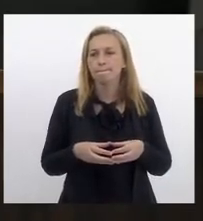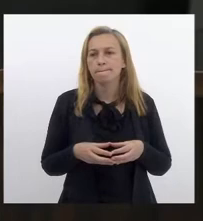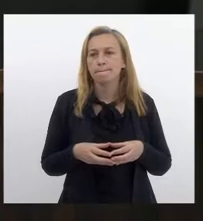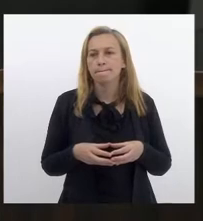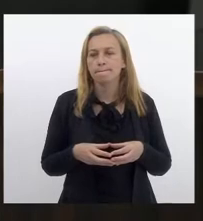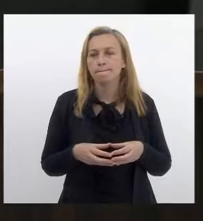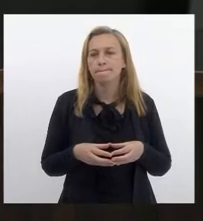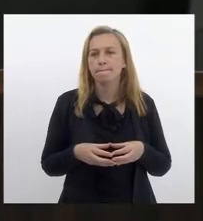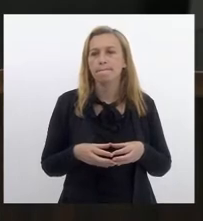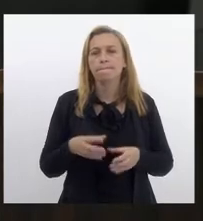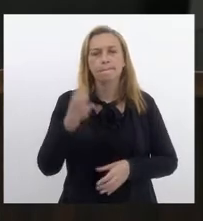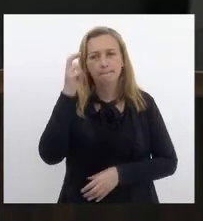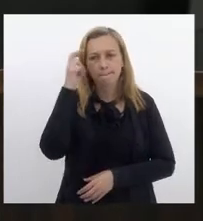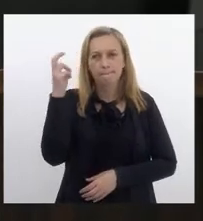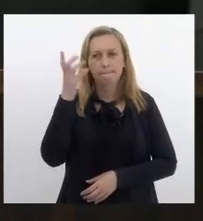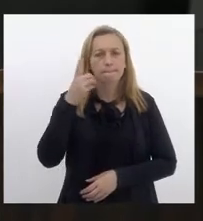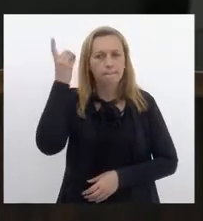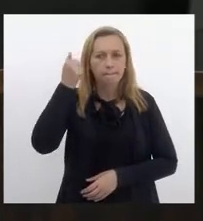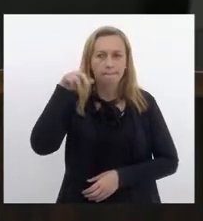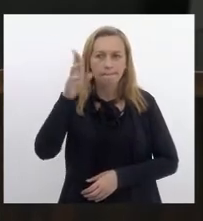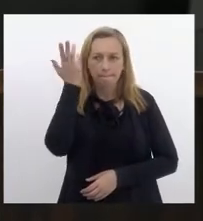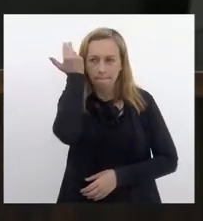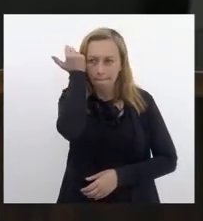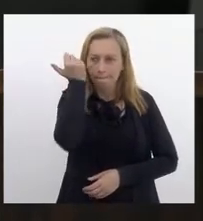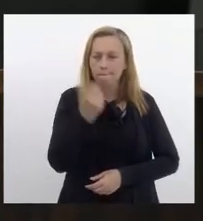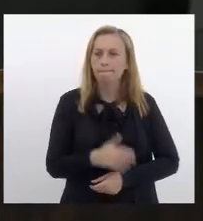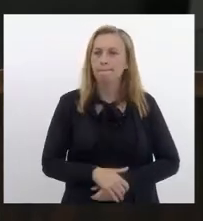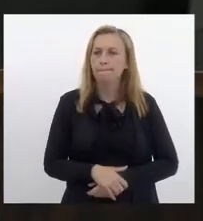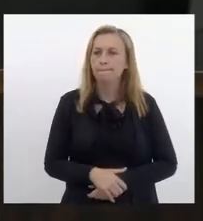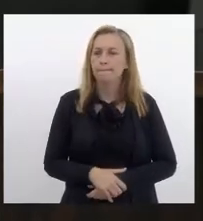de Cultura, deputado Eliomar Coelho.